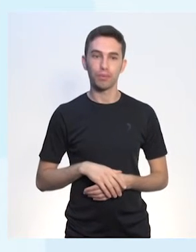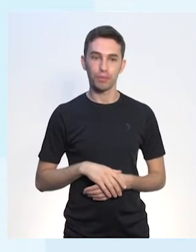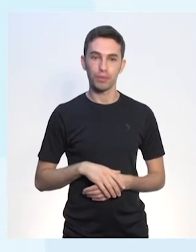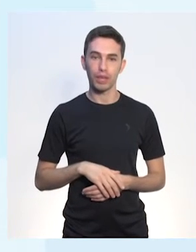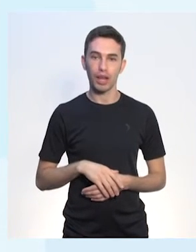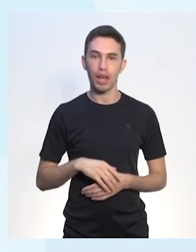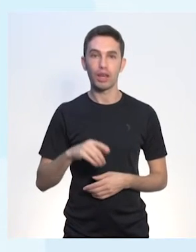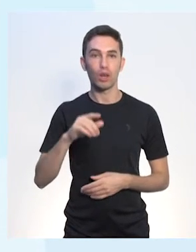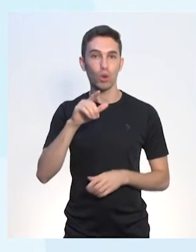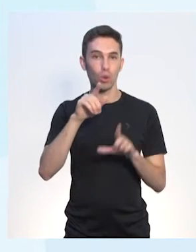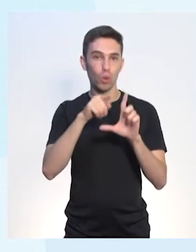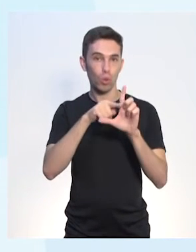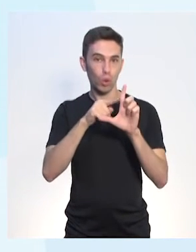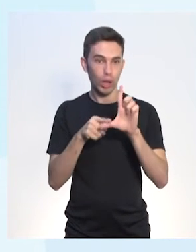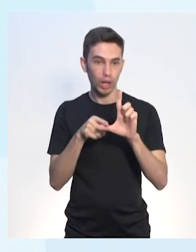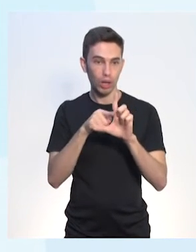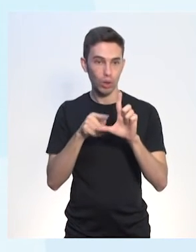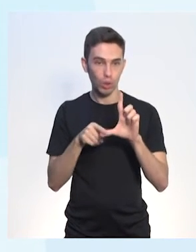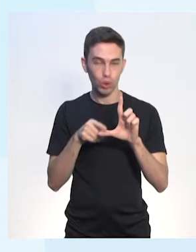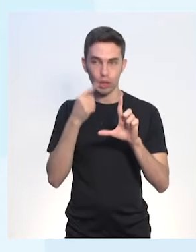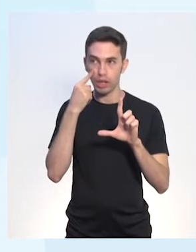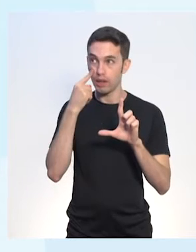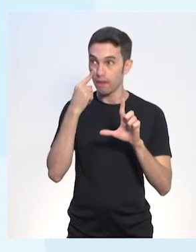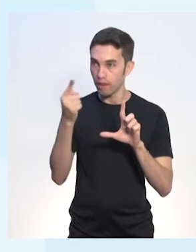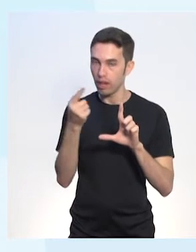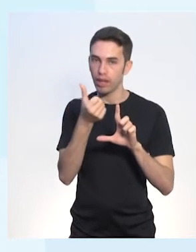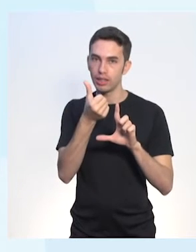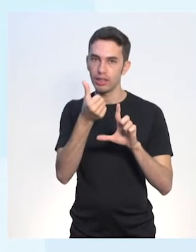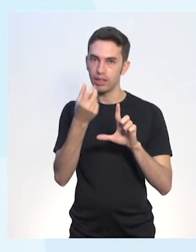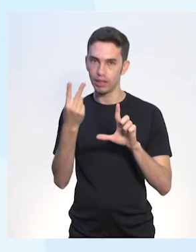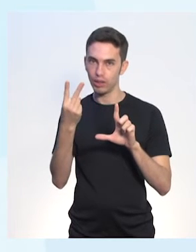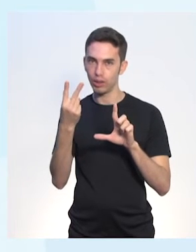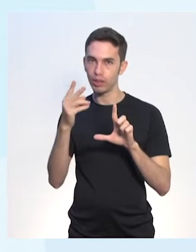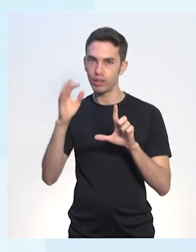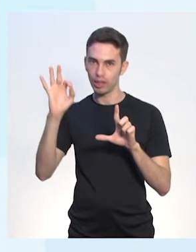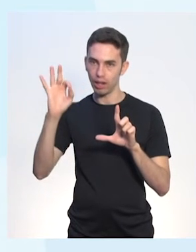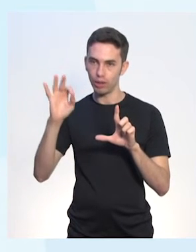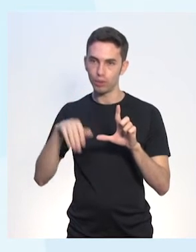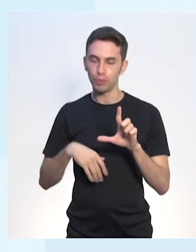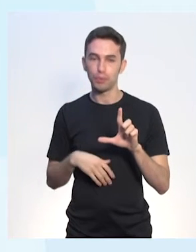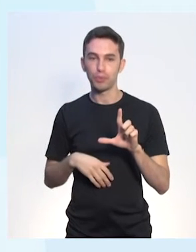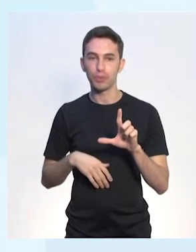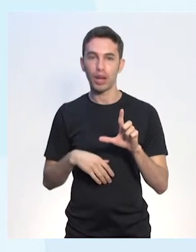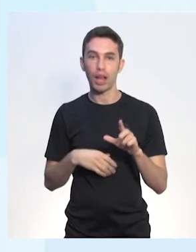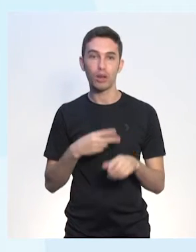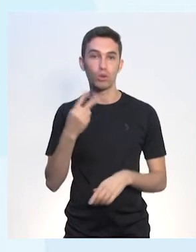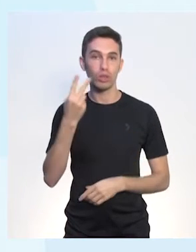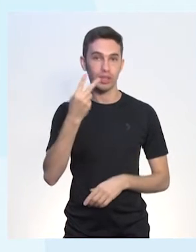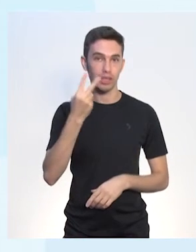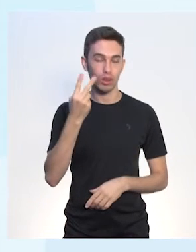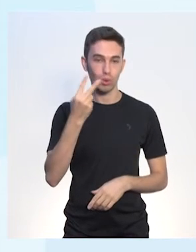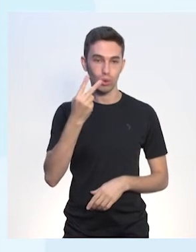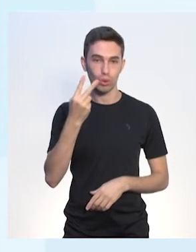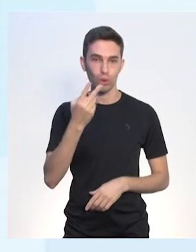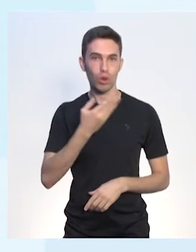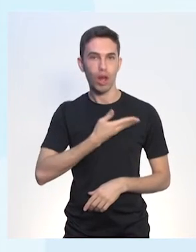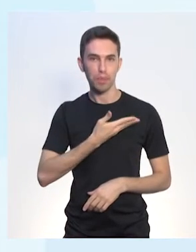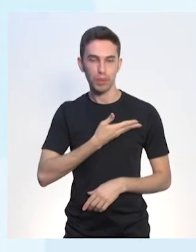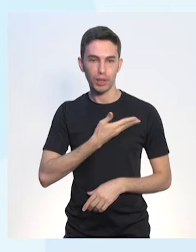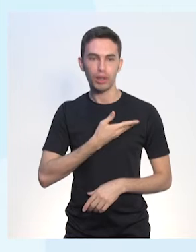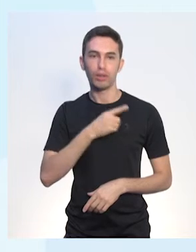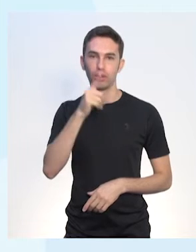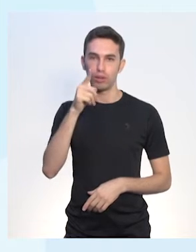que ele consegue enxergar os outros 2 colegas é 62 graus. Coloquei o segundo amigo aqui em